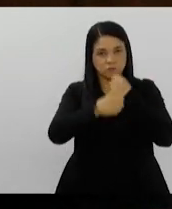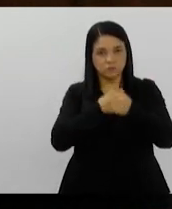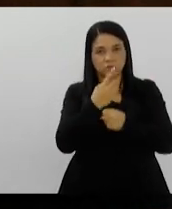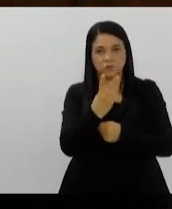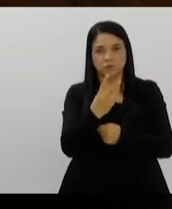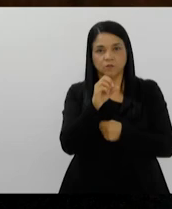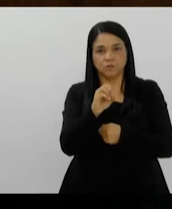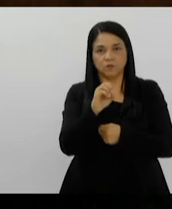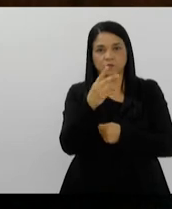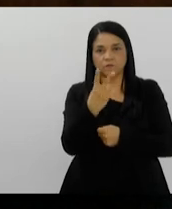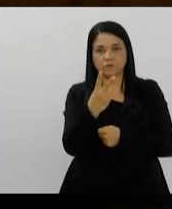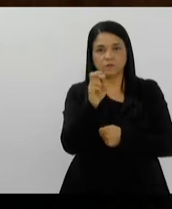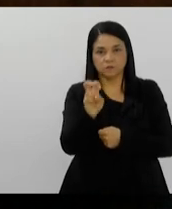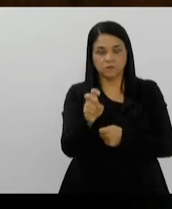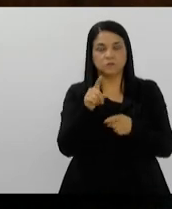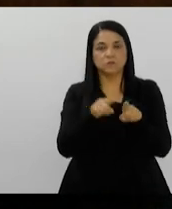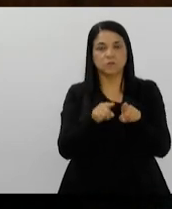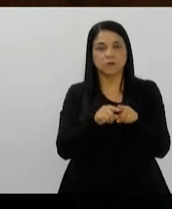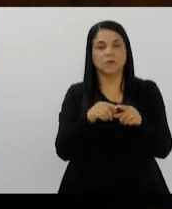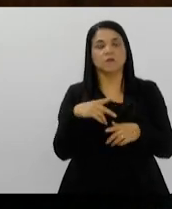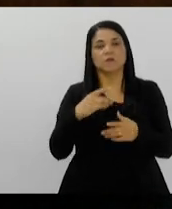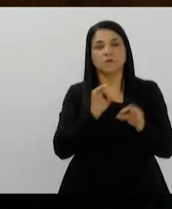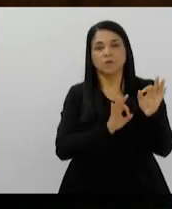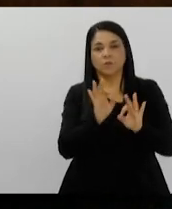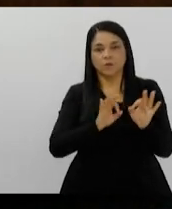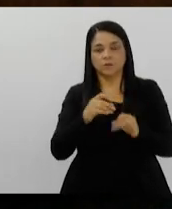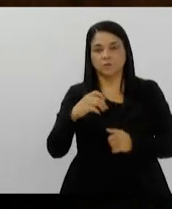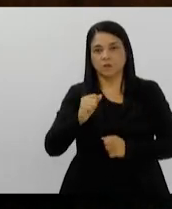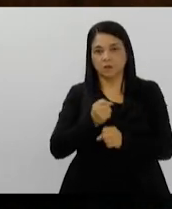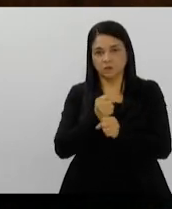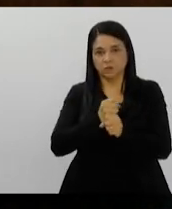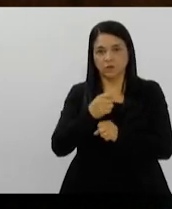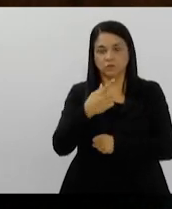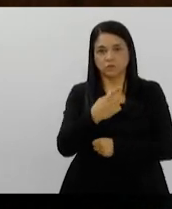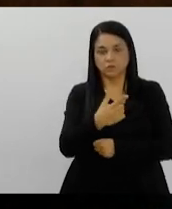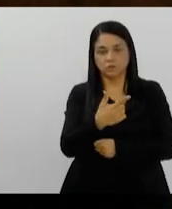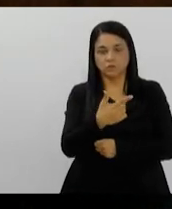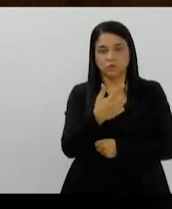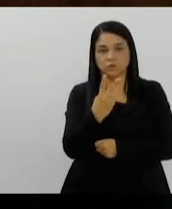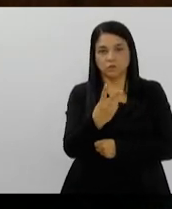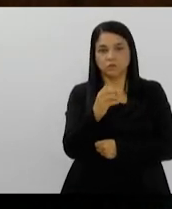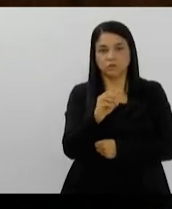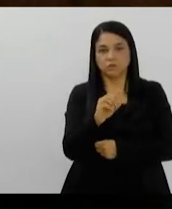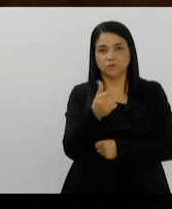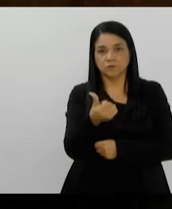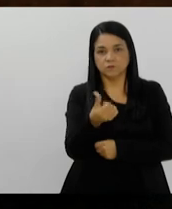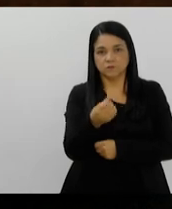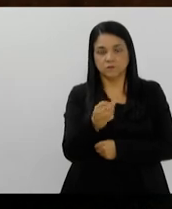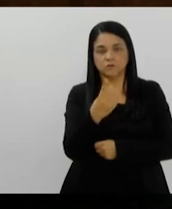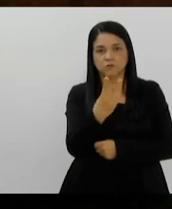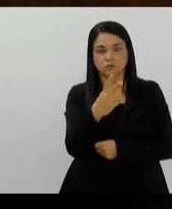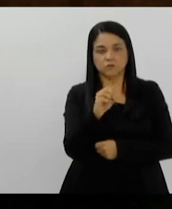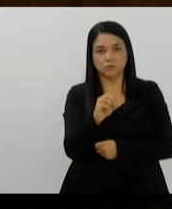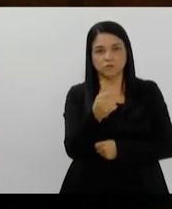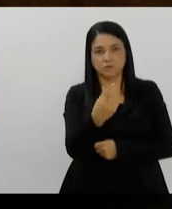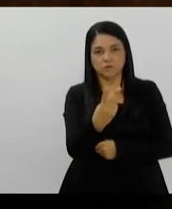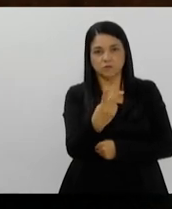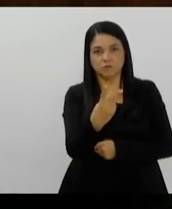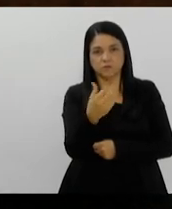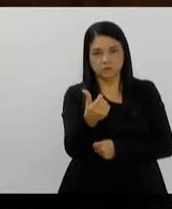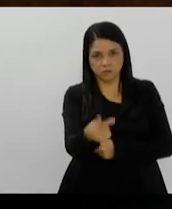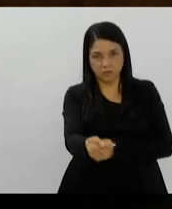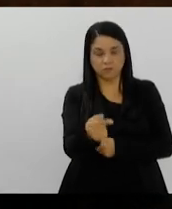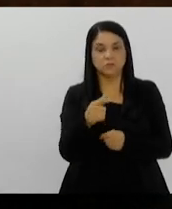Plano Plurianual 2024-27, instituído pela Lei 10.276, de janeiro